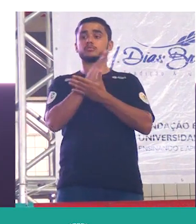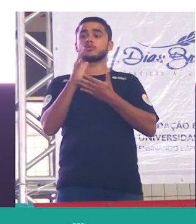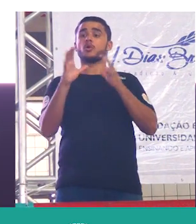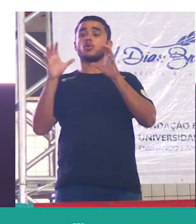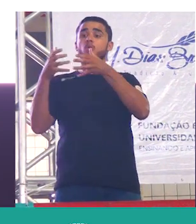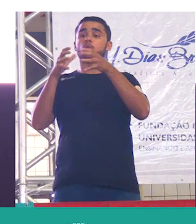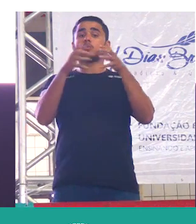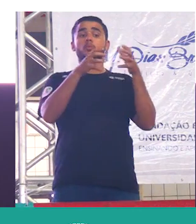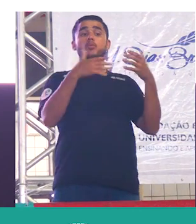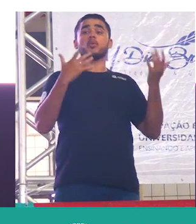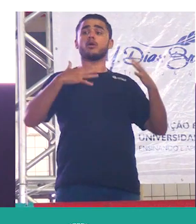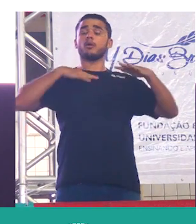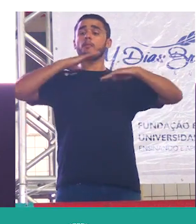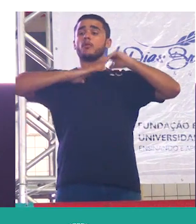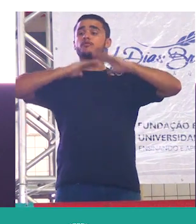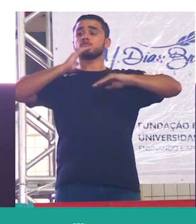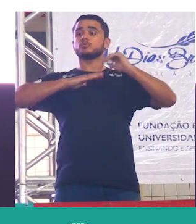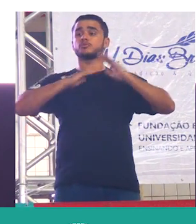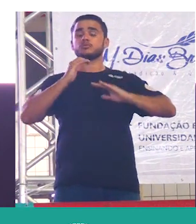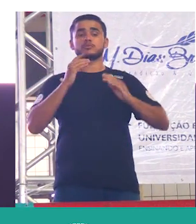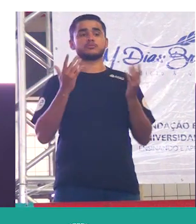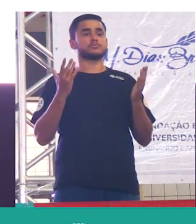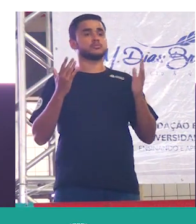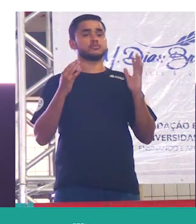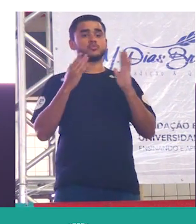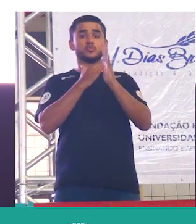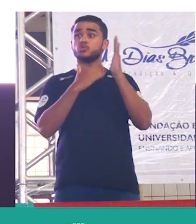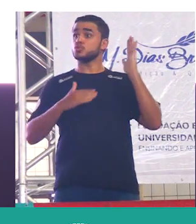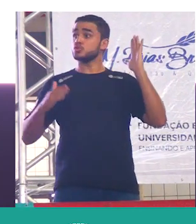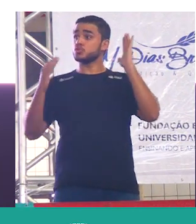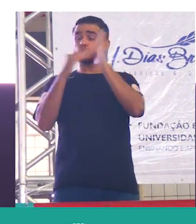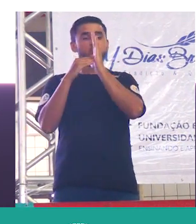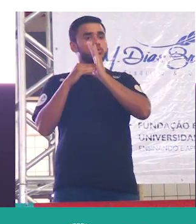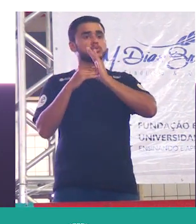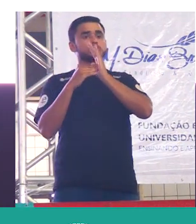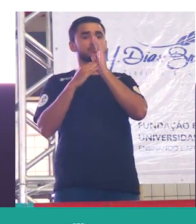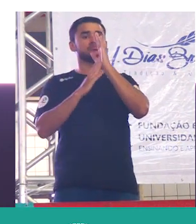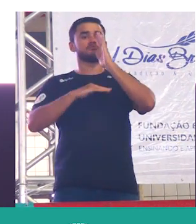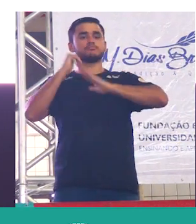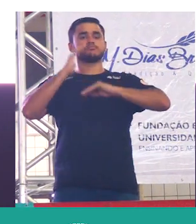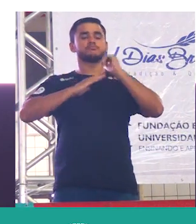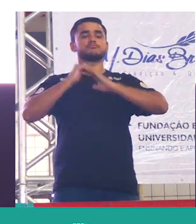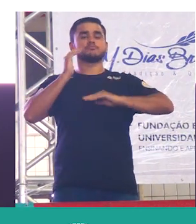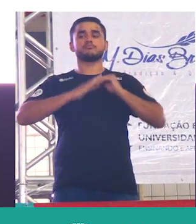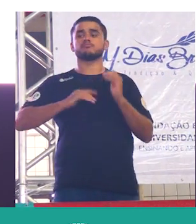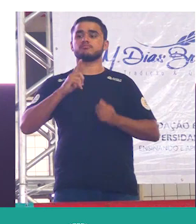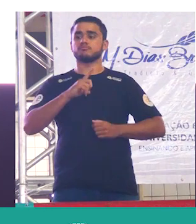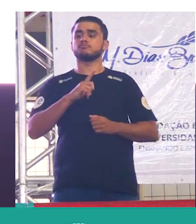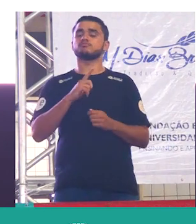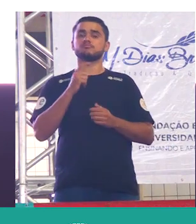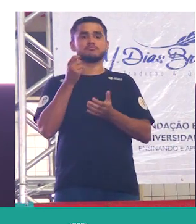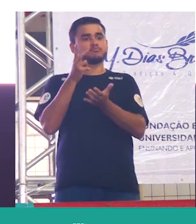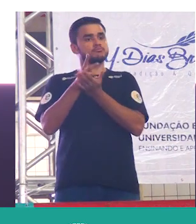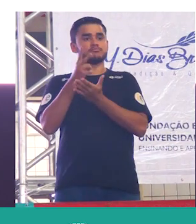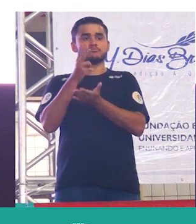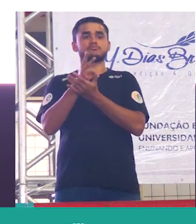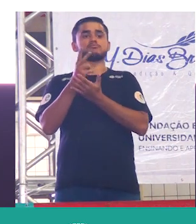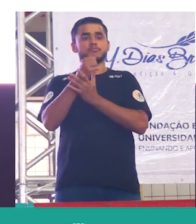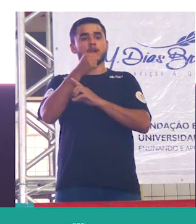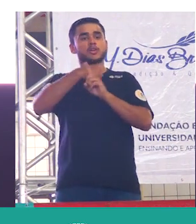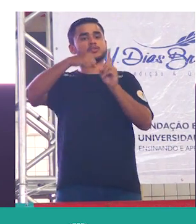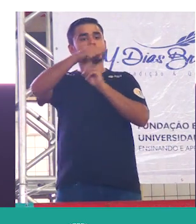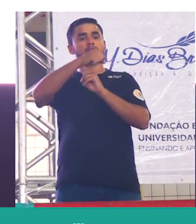seriam essas e praticamente nenhuma poderia fazer greve, consideradas todas essenciais à